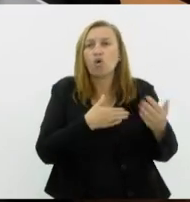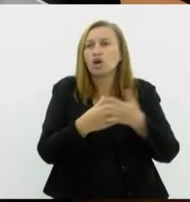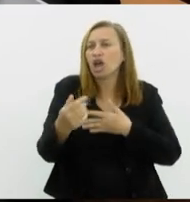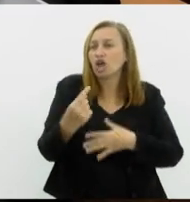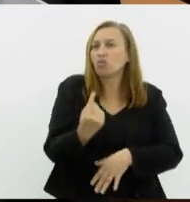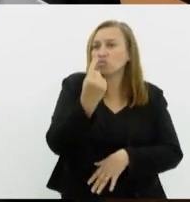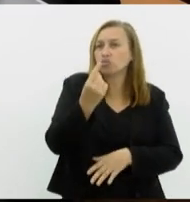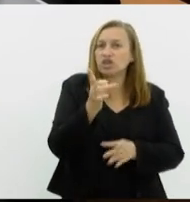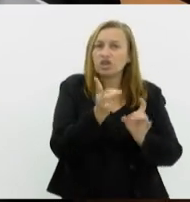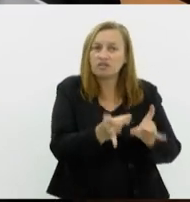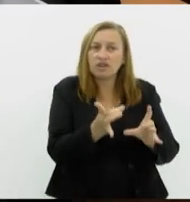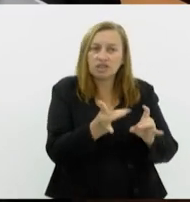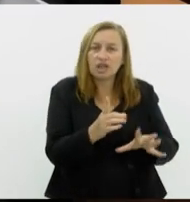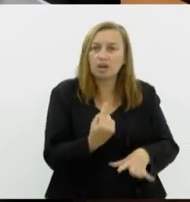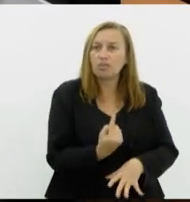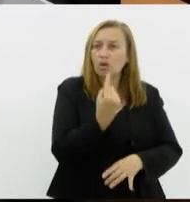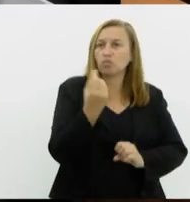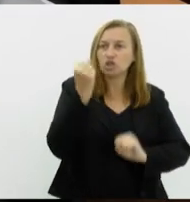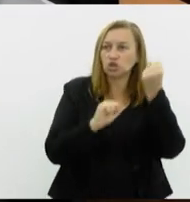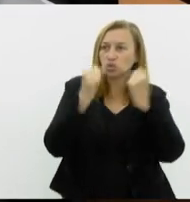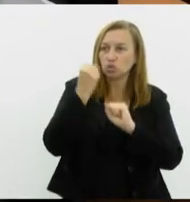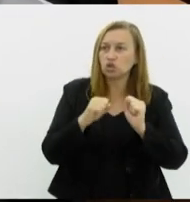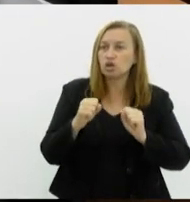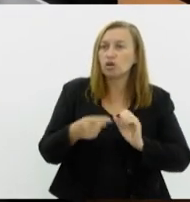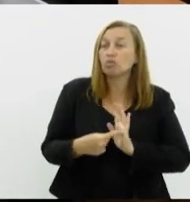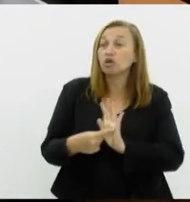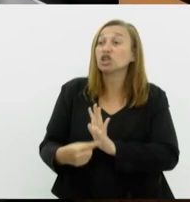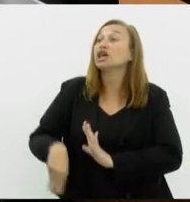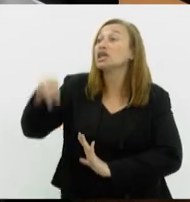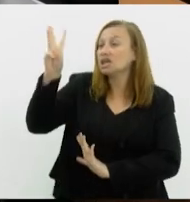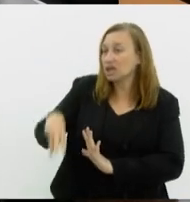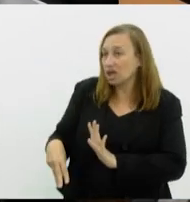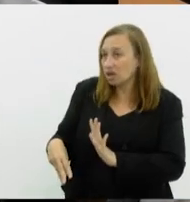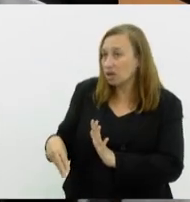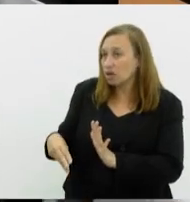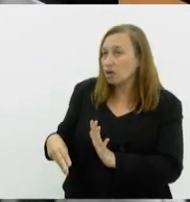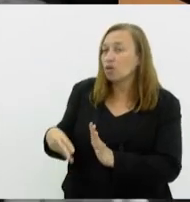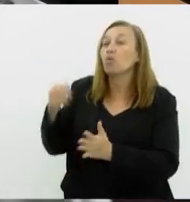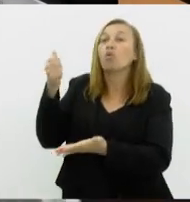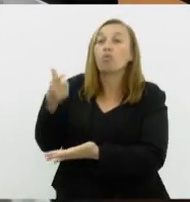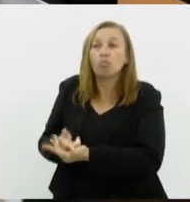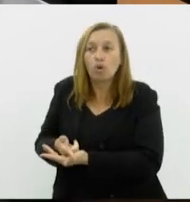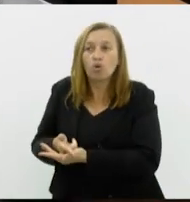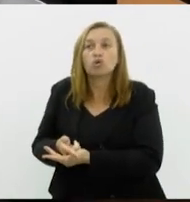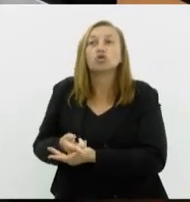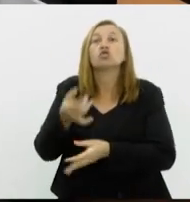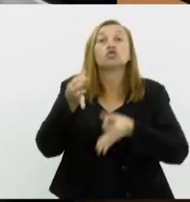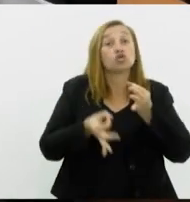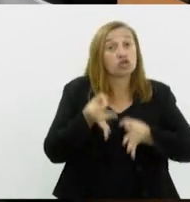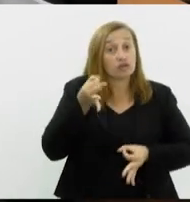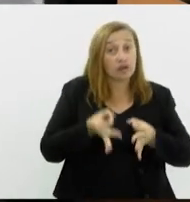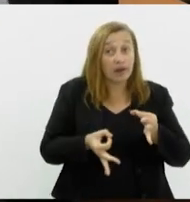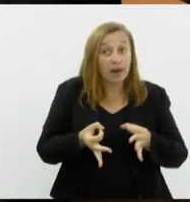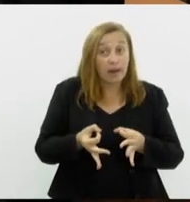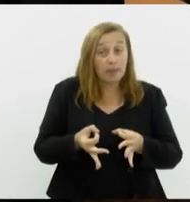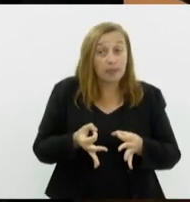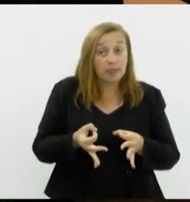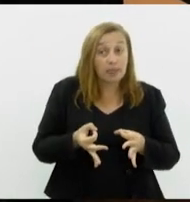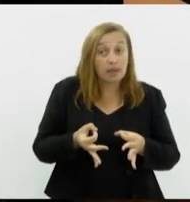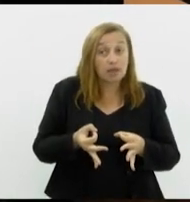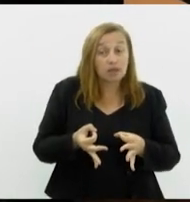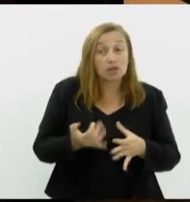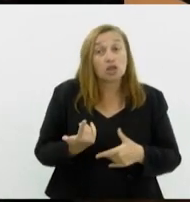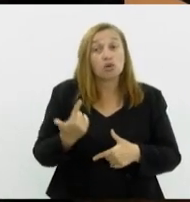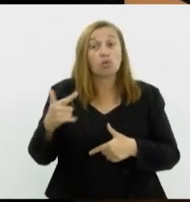vá revender para uma indústria mostrar de quem que ele comprou, justificar de quem que ele comprou. E, por